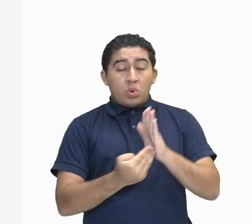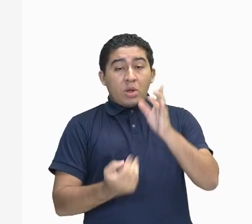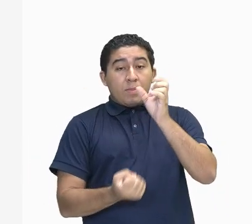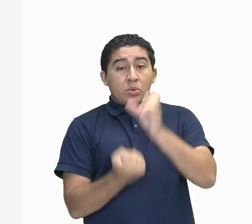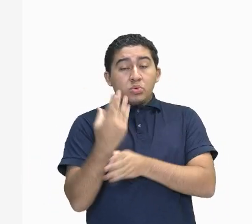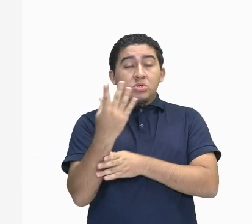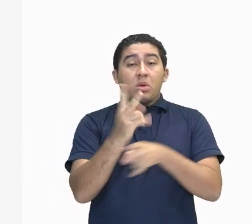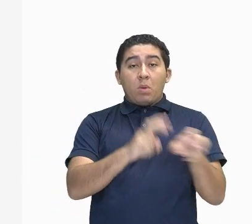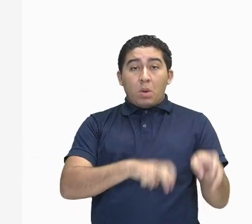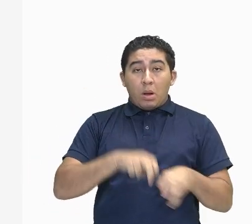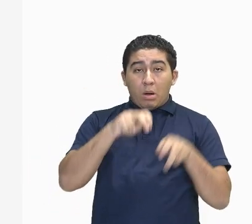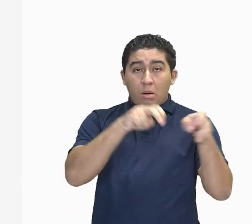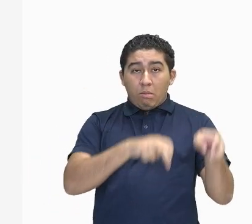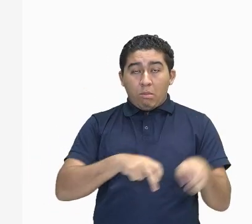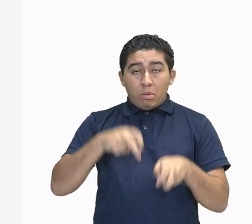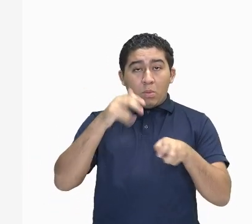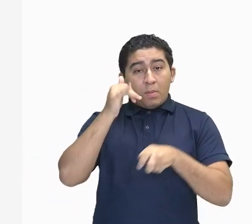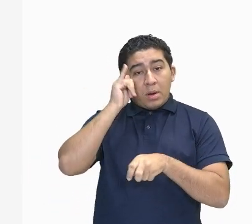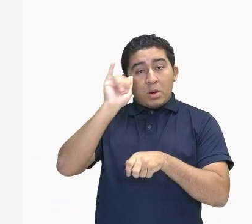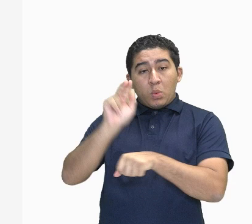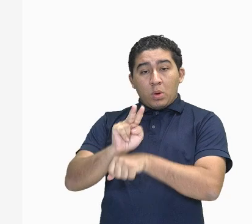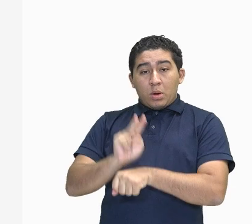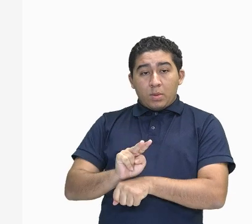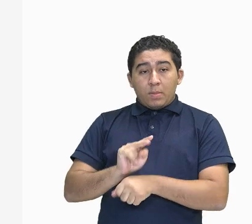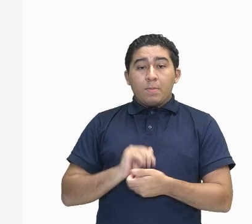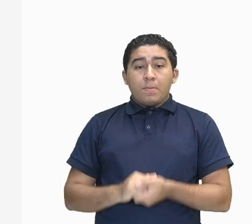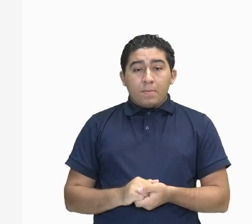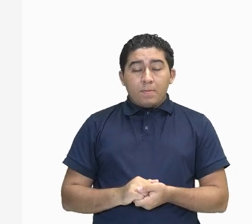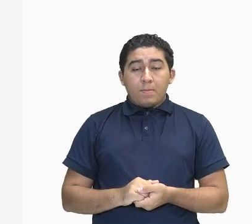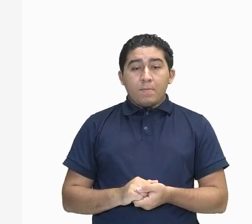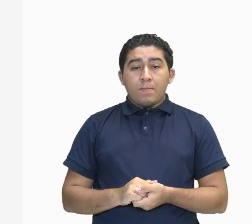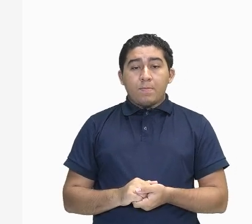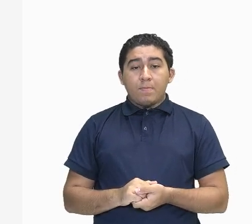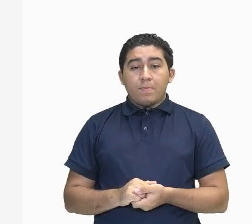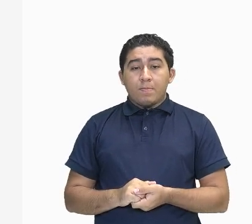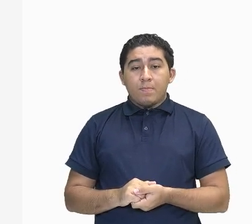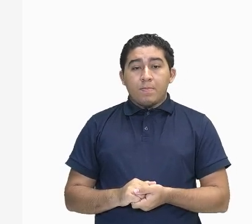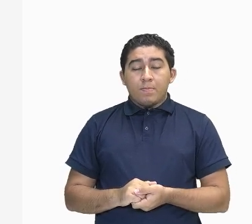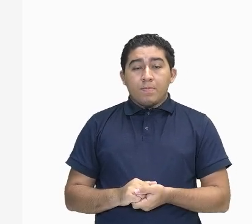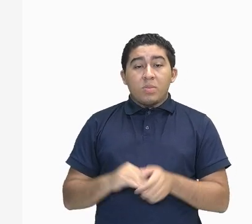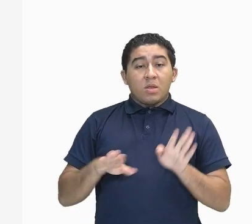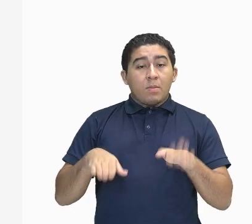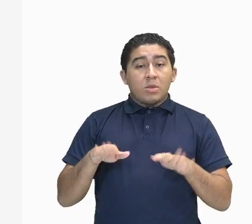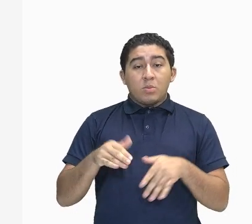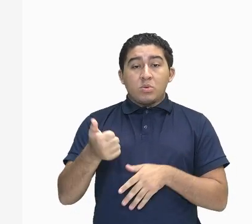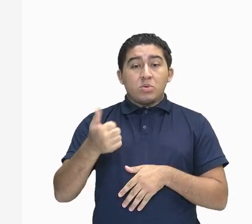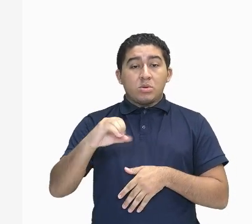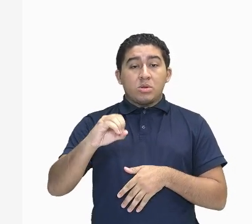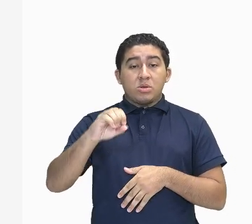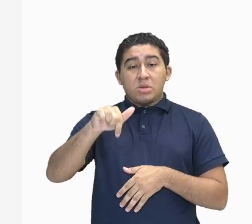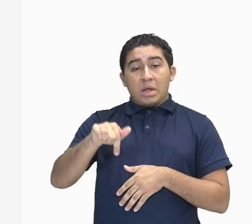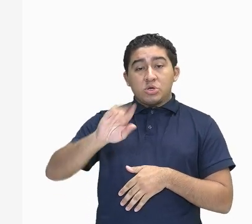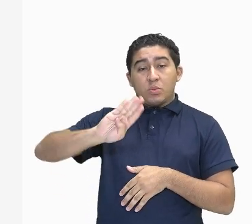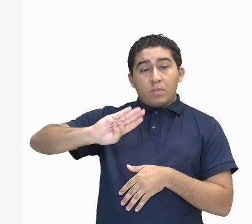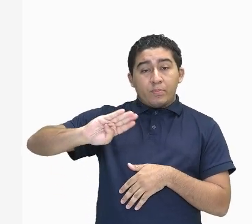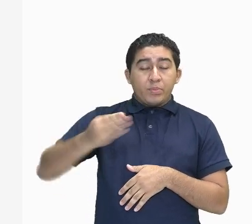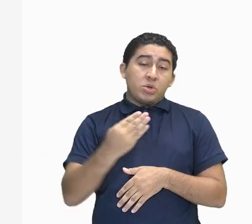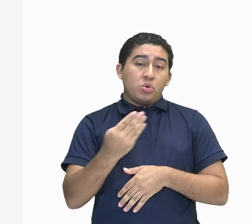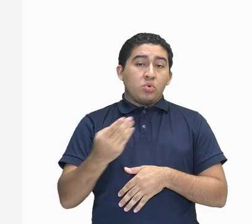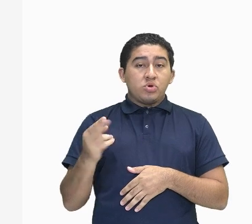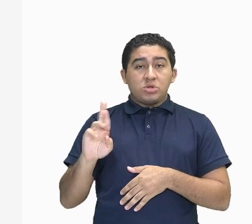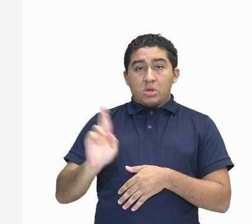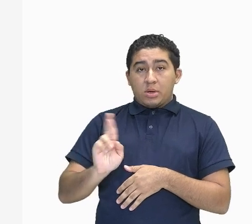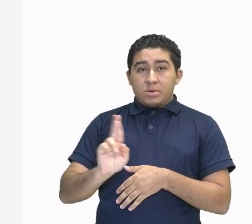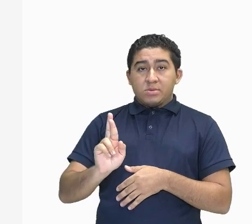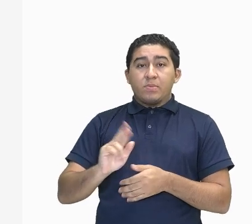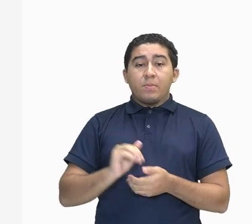da produção agropecuária, tá? Em torno aí de 107 bilhões de